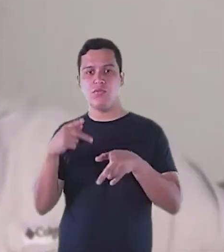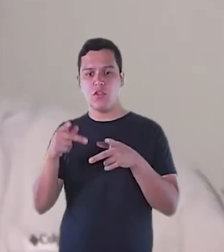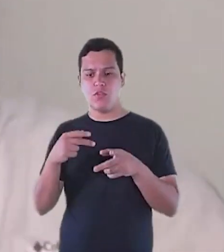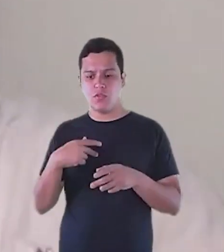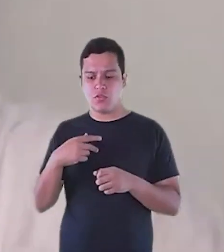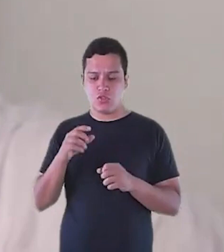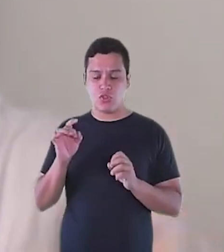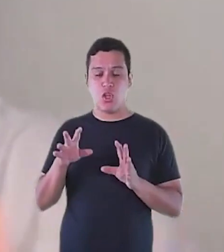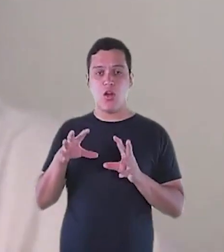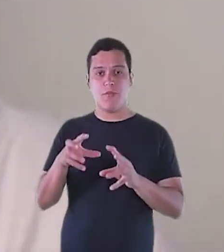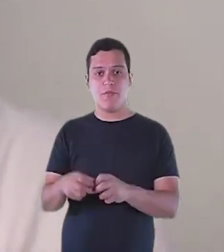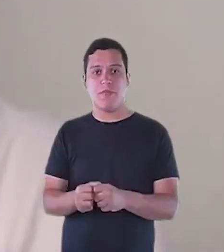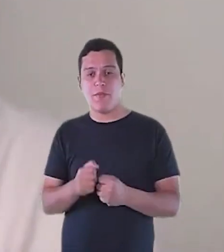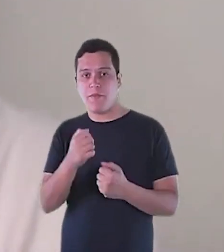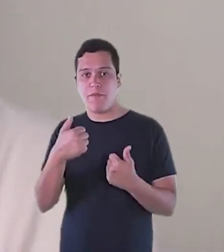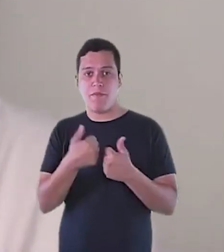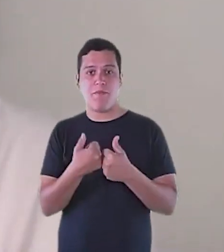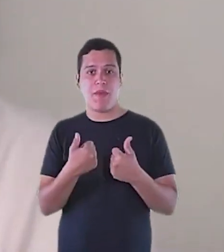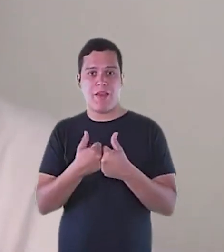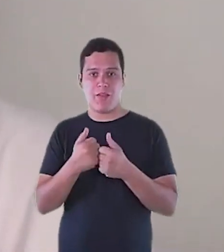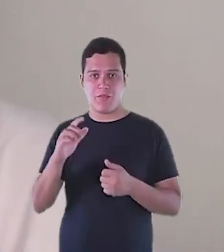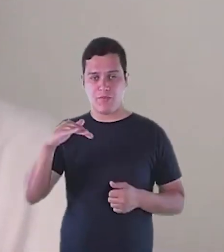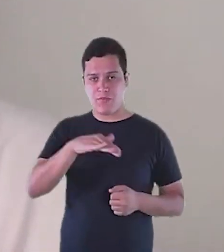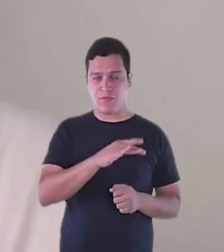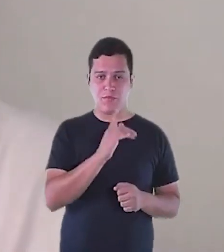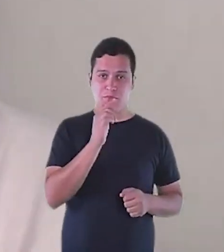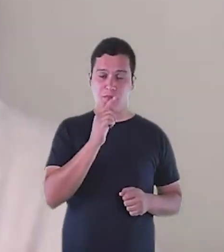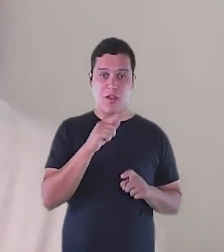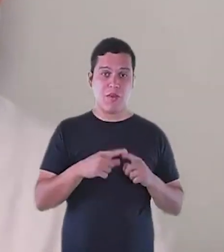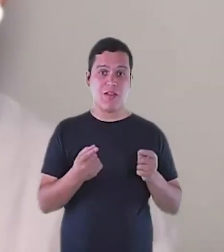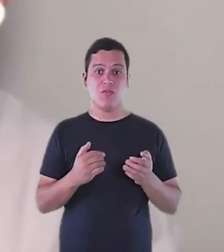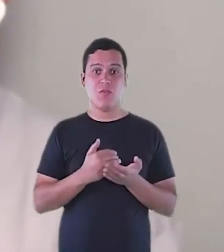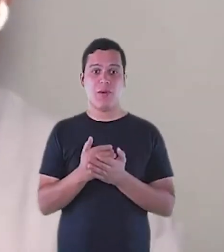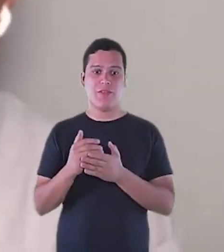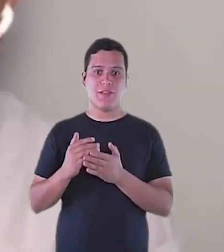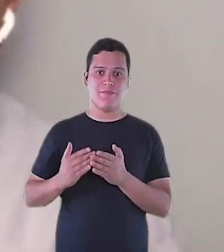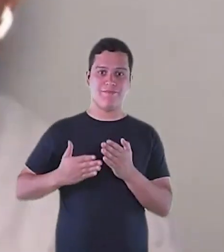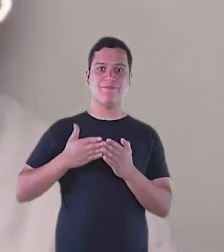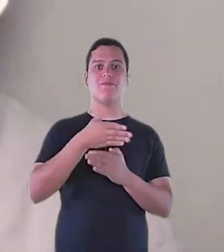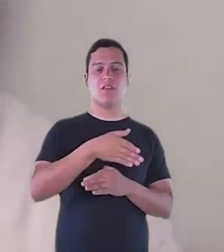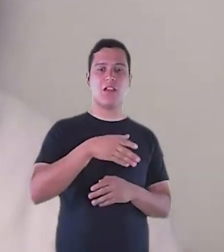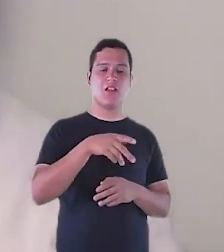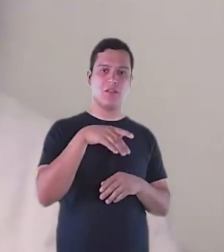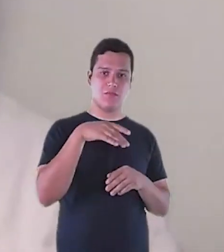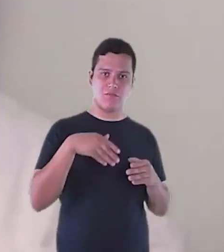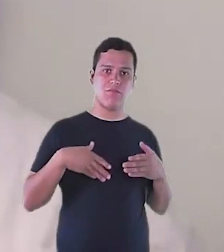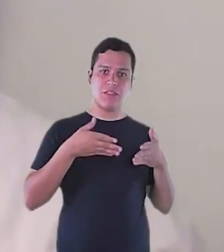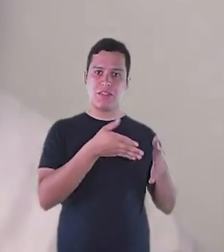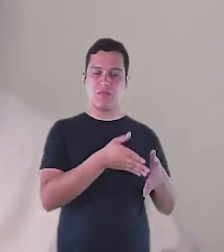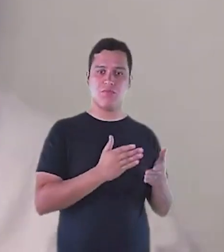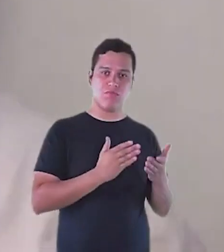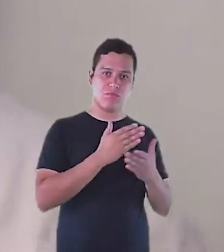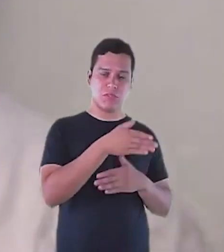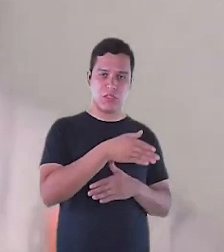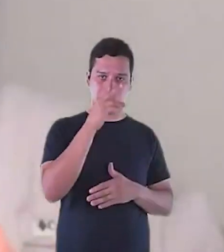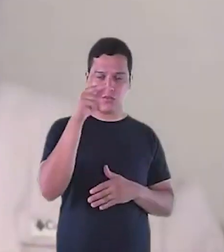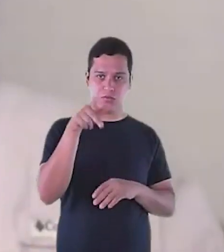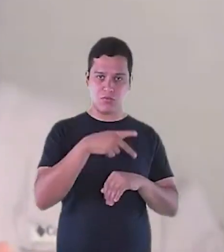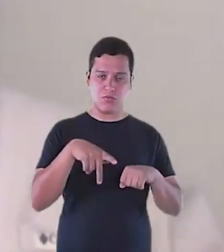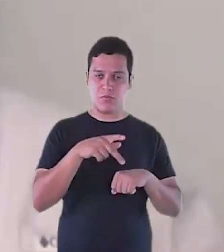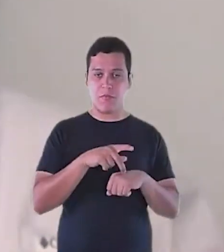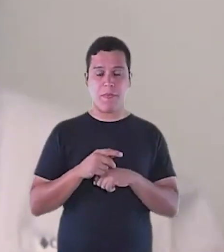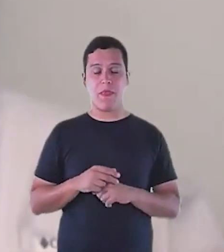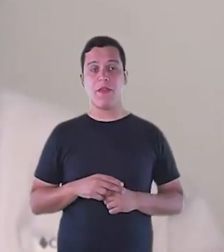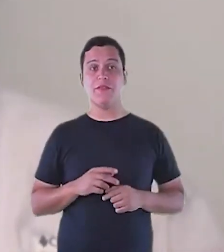até a próxima fronteira com o Império Colonial Espanhol. Mas esse segundo volume, eu diria assim, enquanto